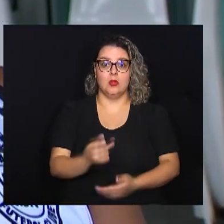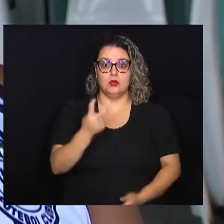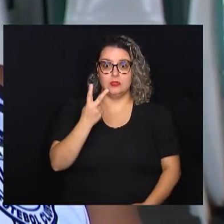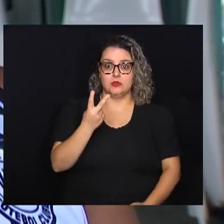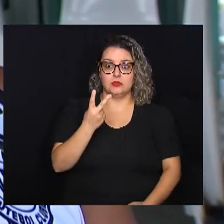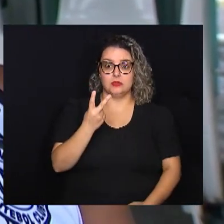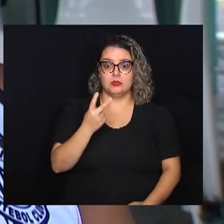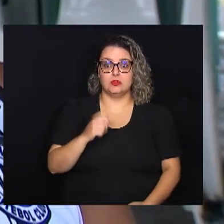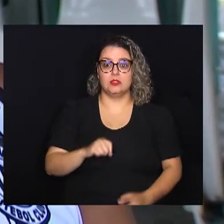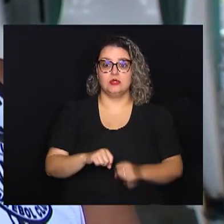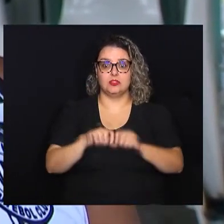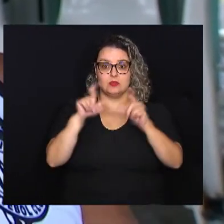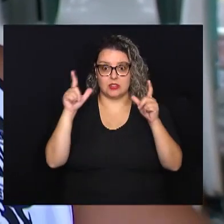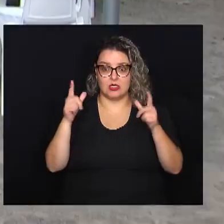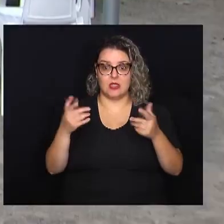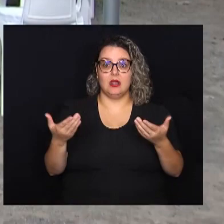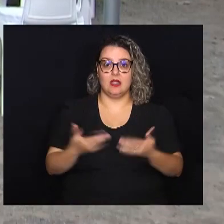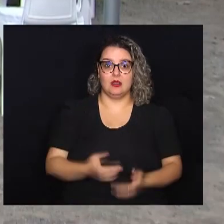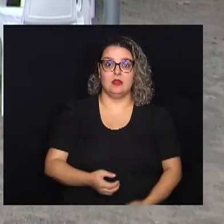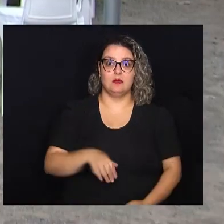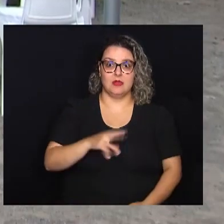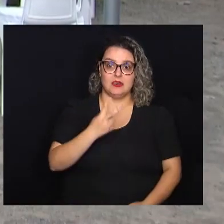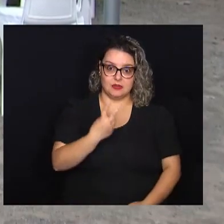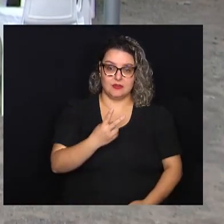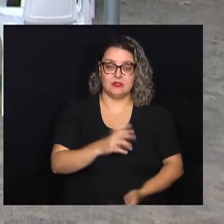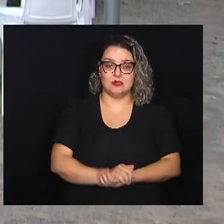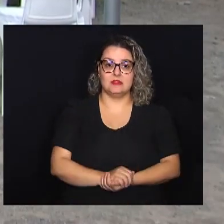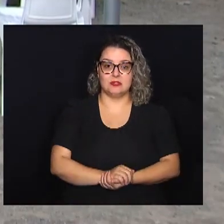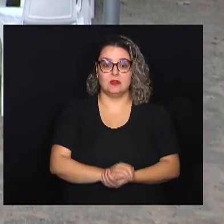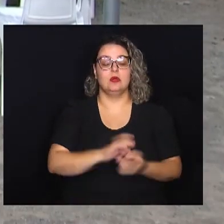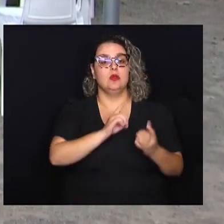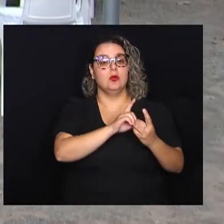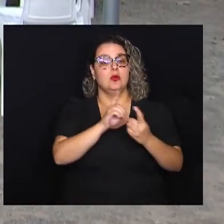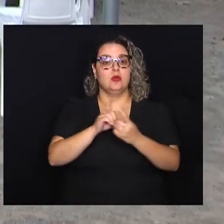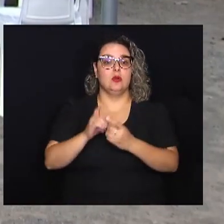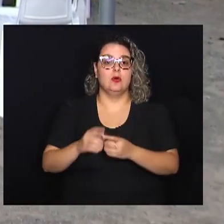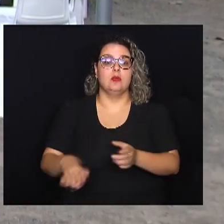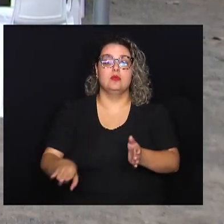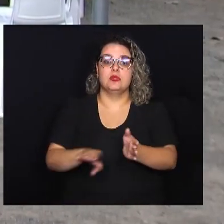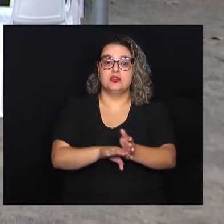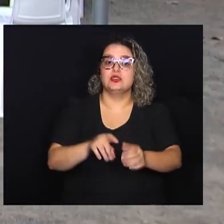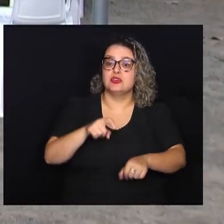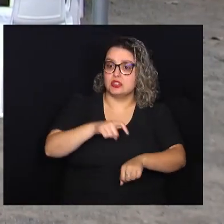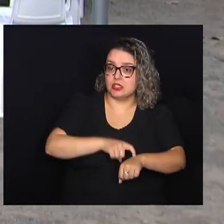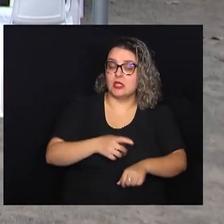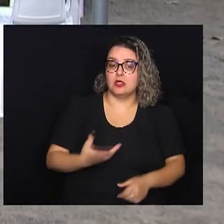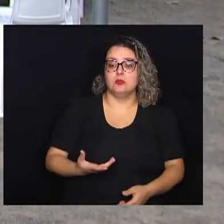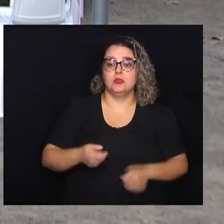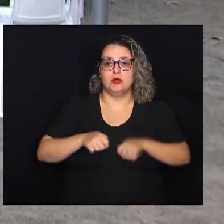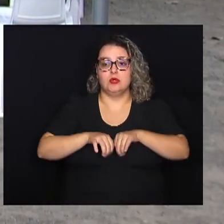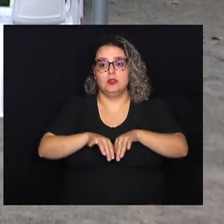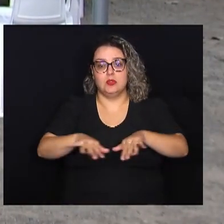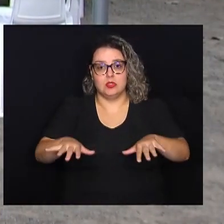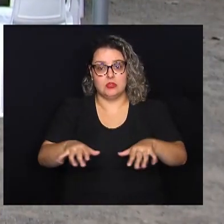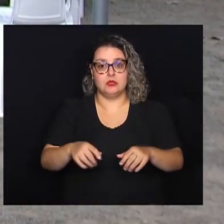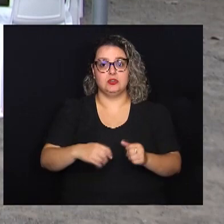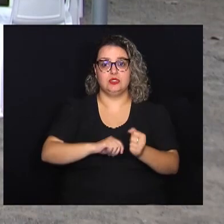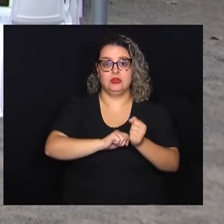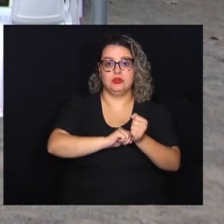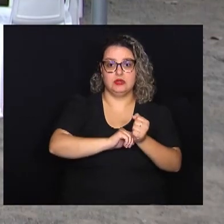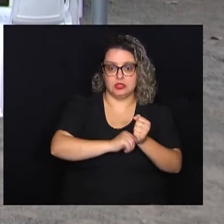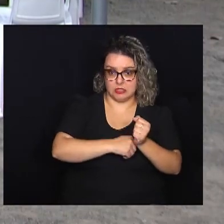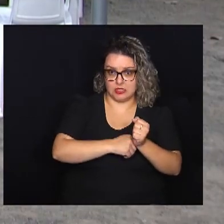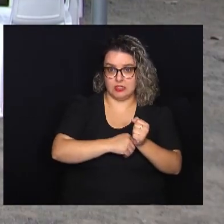manhã agora eu tô trazendo mais dois o atendimento é feito por ordem de chegada com distribuição de senha não é